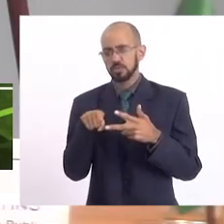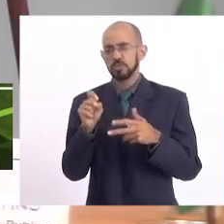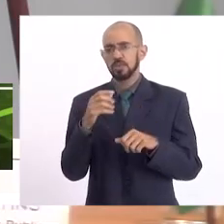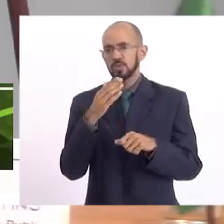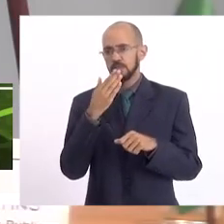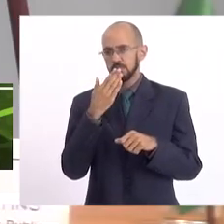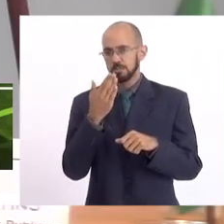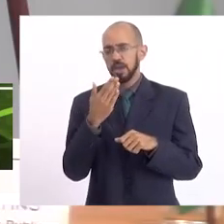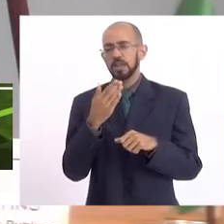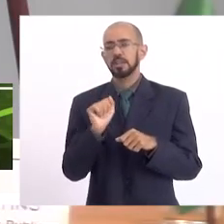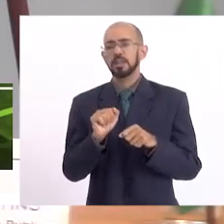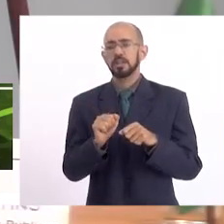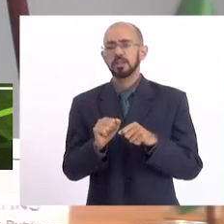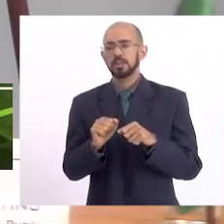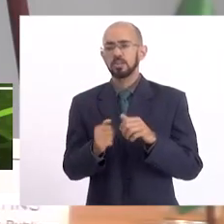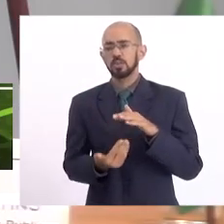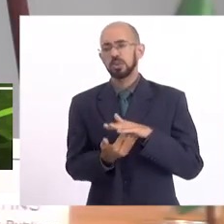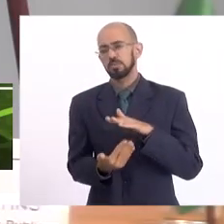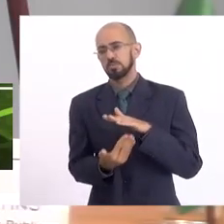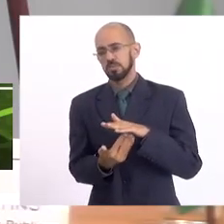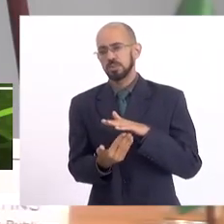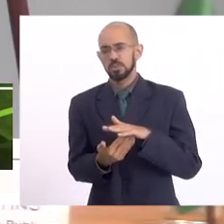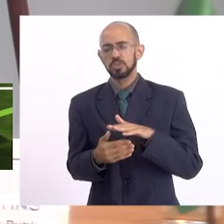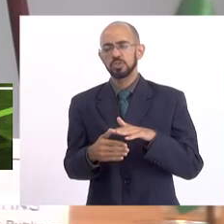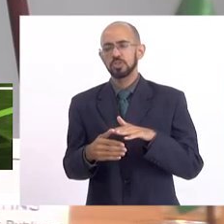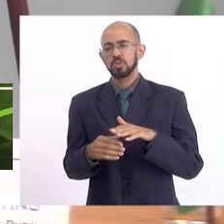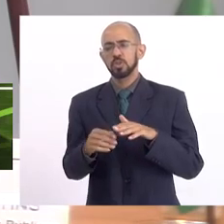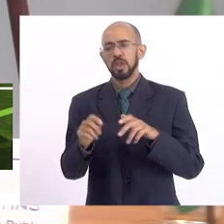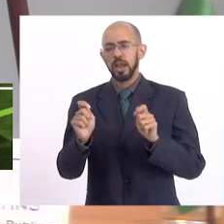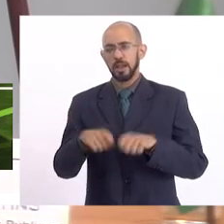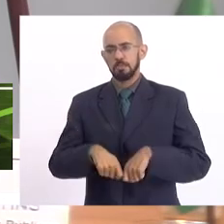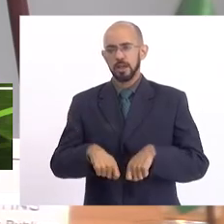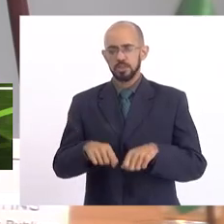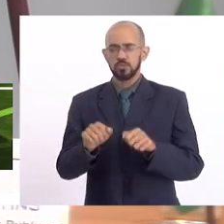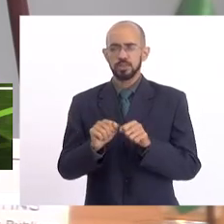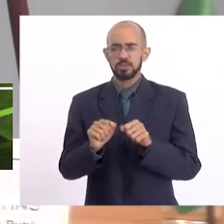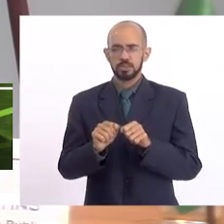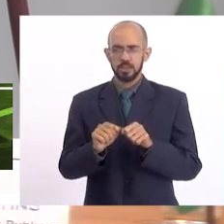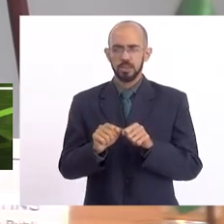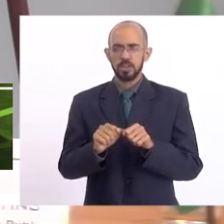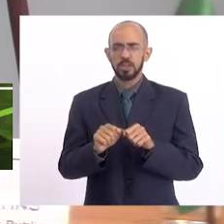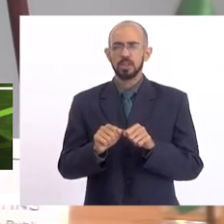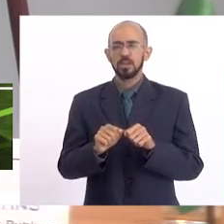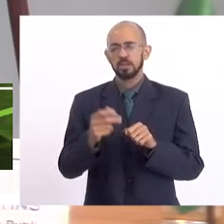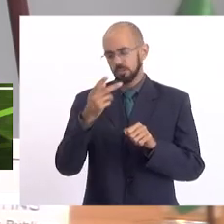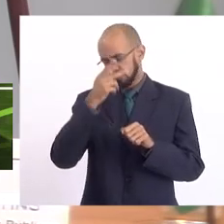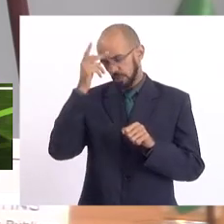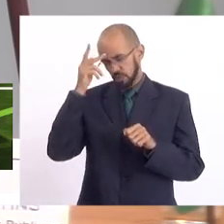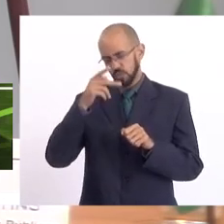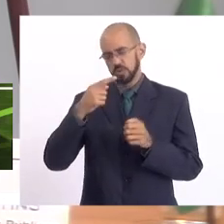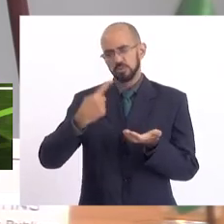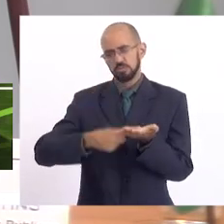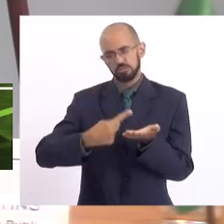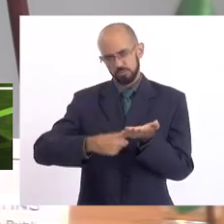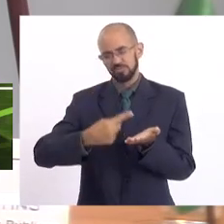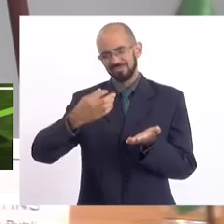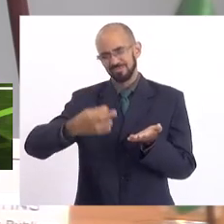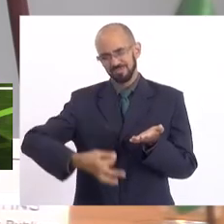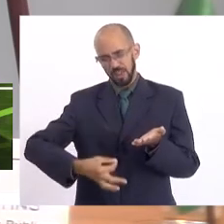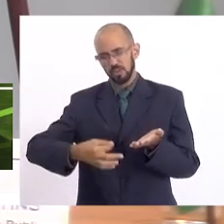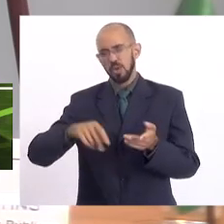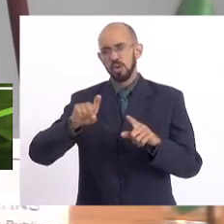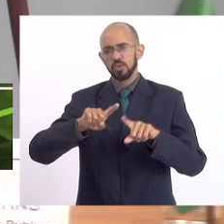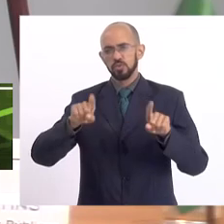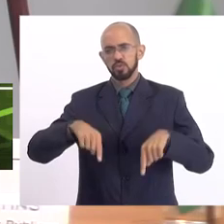das possibilidades, não são de fazer coisas, e pessoas de palavra. Então, eu tenho dito o seguinte: os funcionários do Degas, Rodrigo,